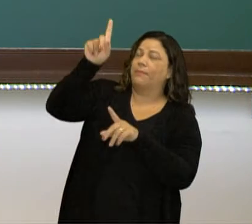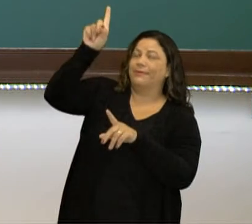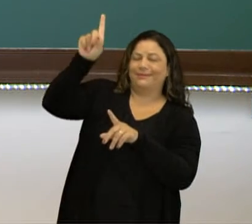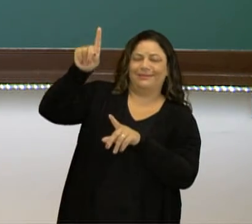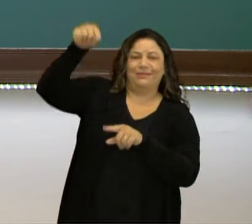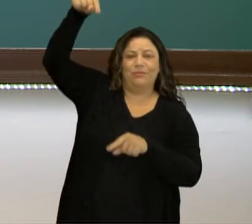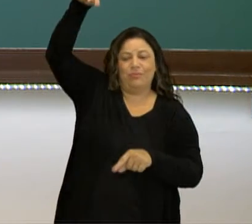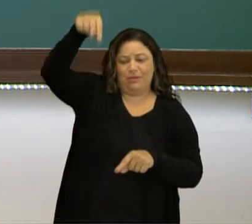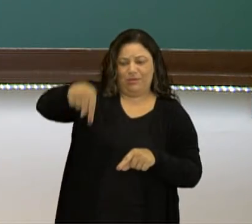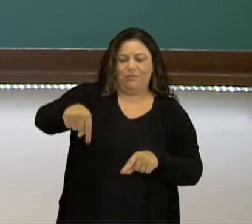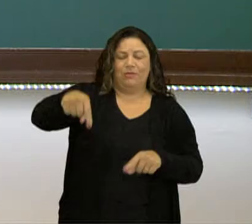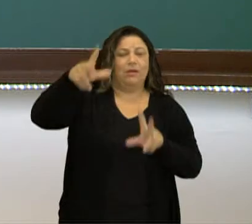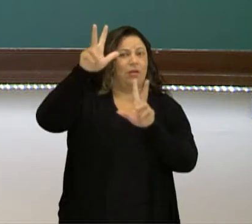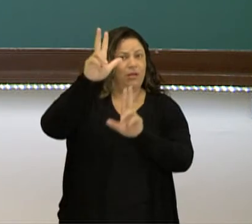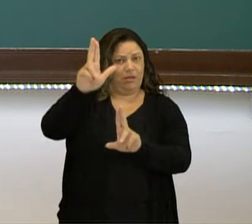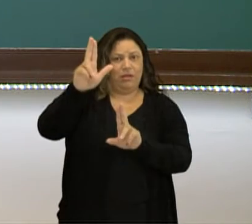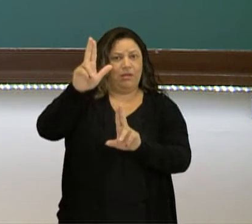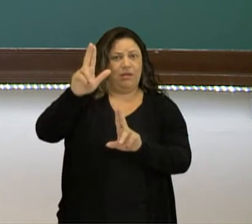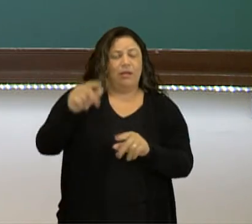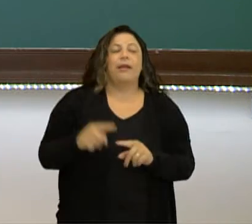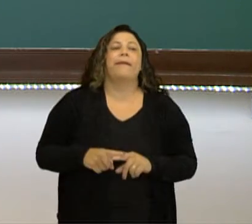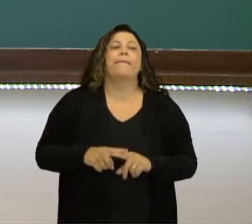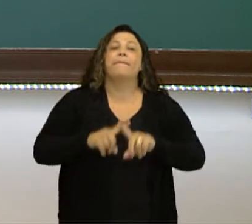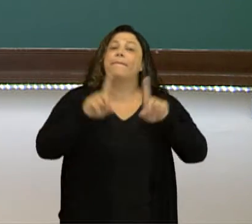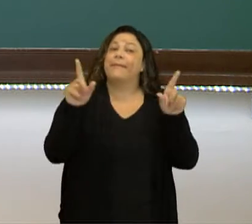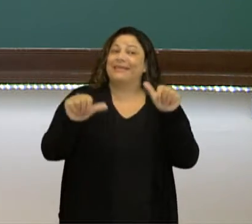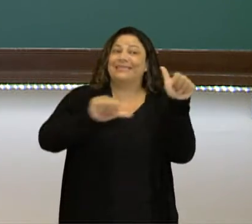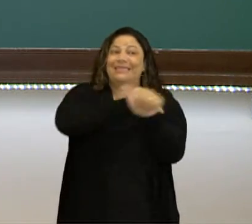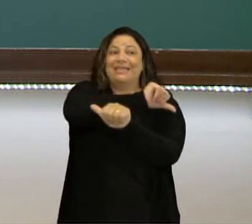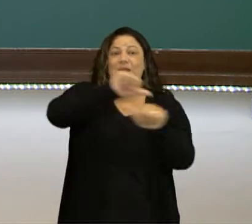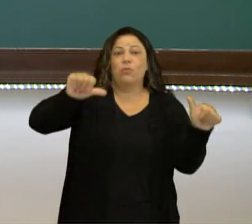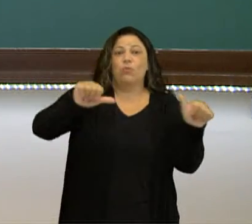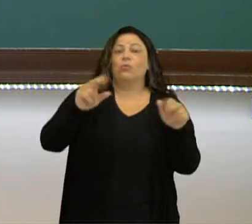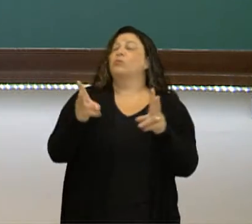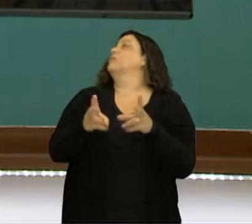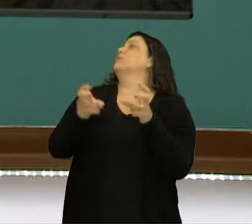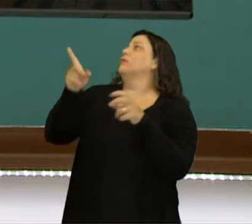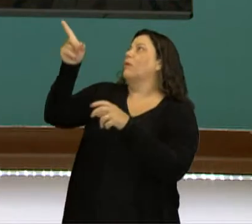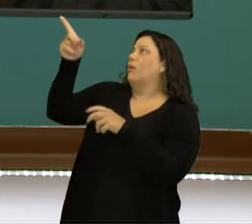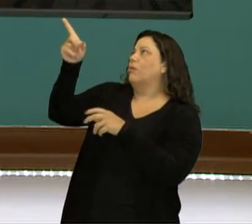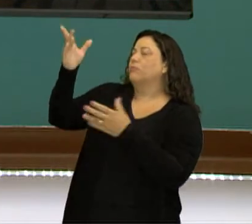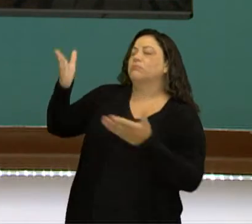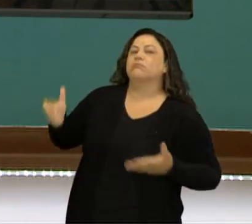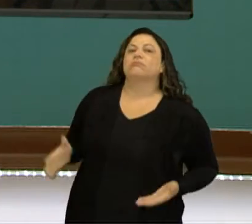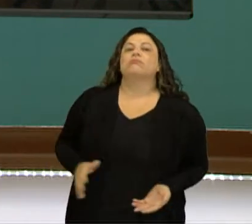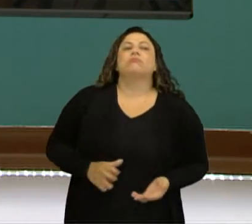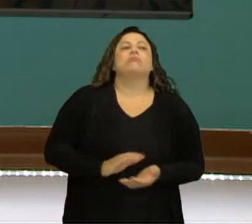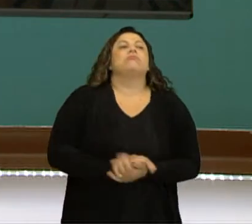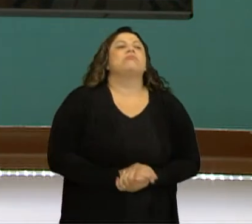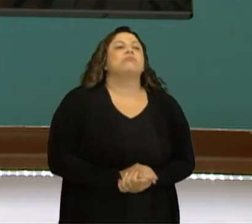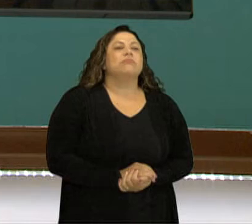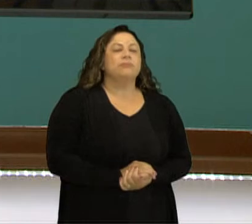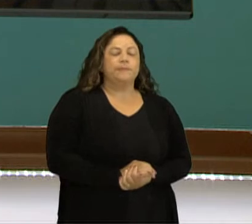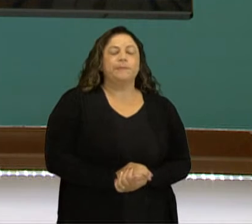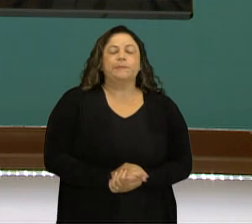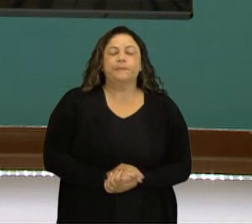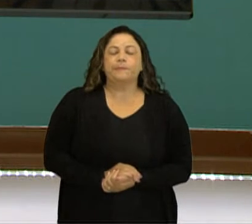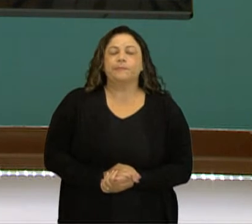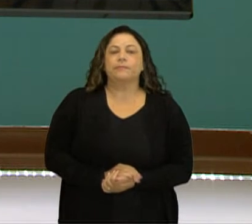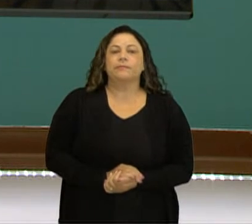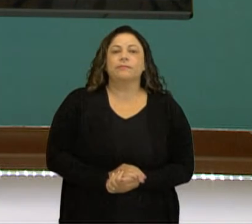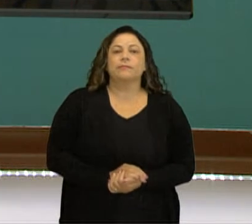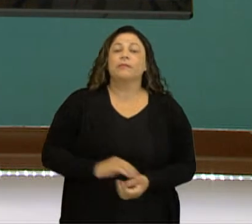alvo, mas a trajetória muda. Por que isso? Porque você está mudando o referencial. Então veja, para quem está